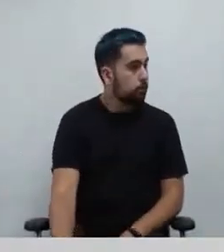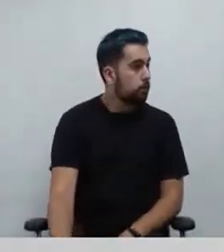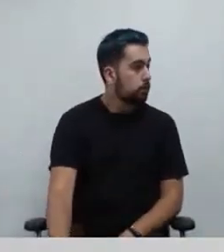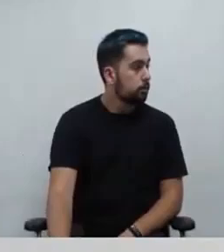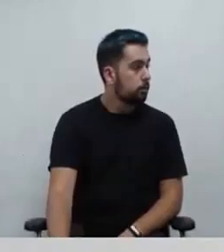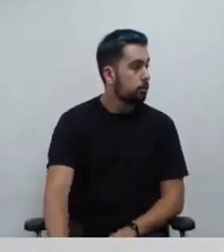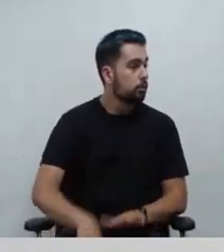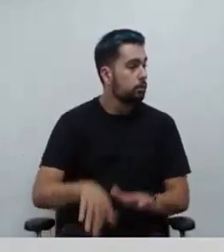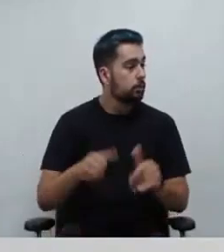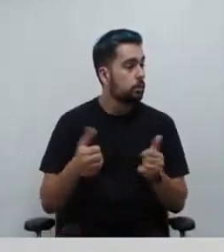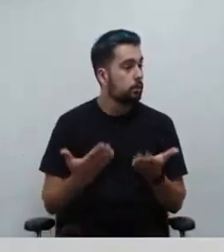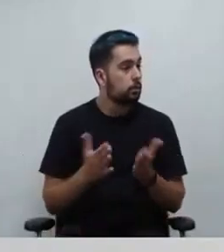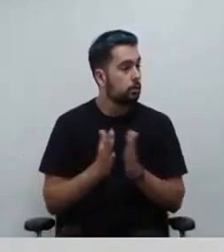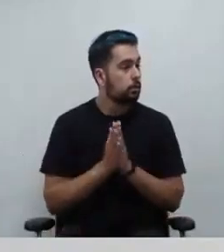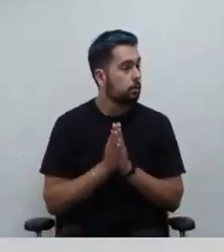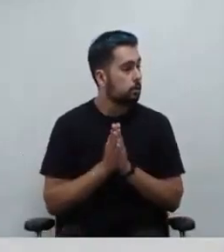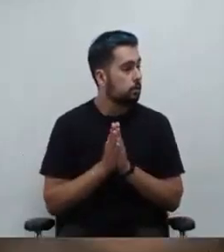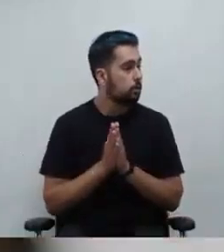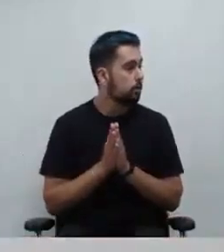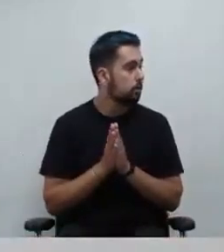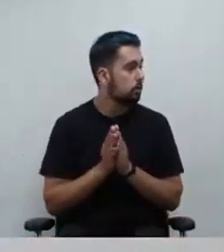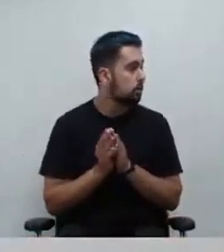Tá saindo o som? Me ouvem?